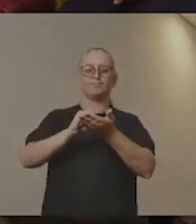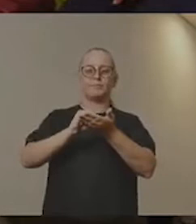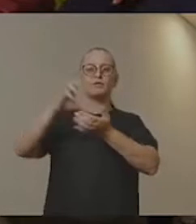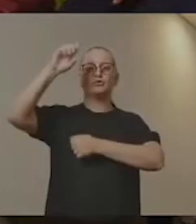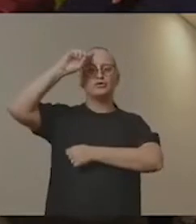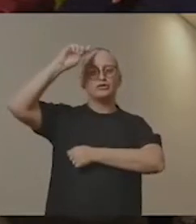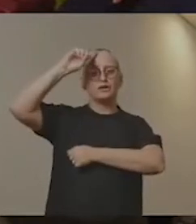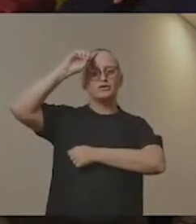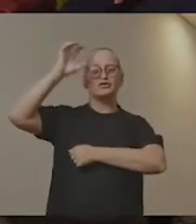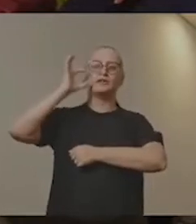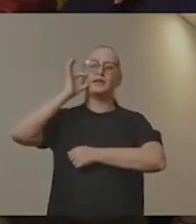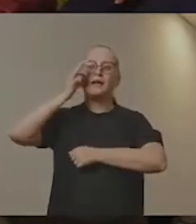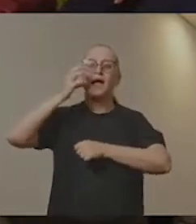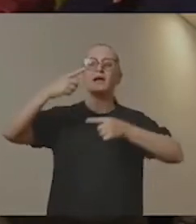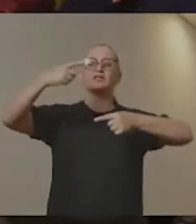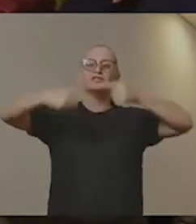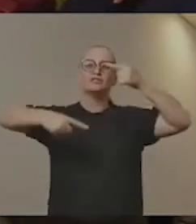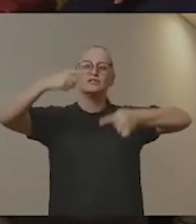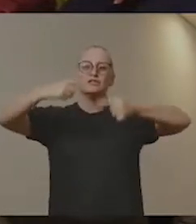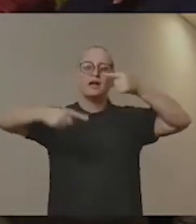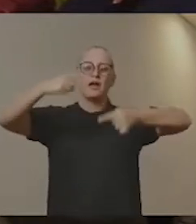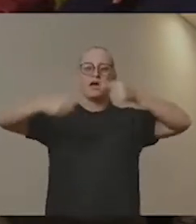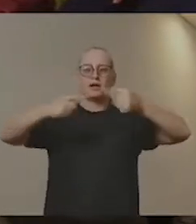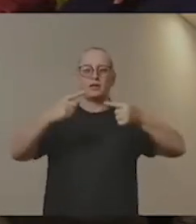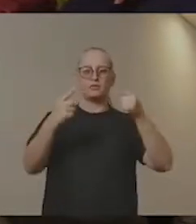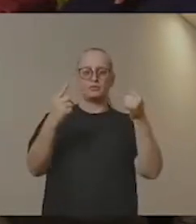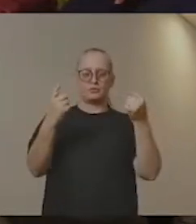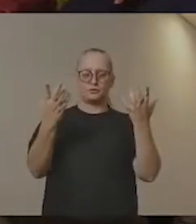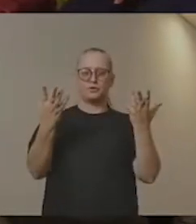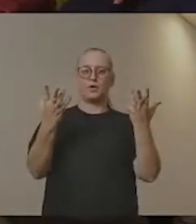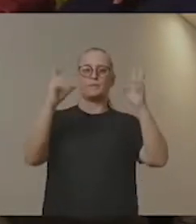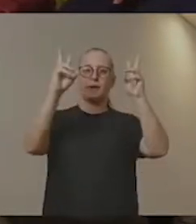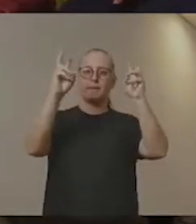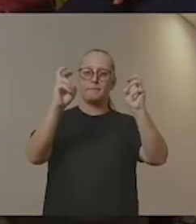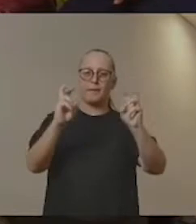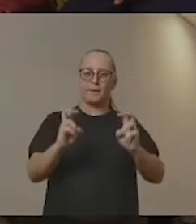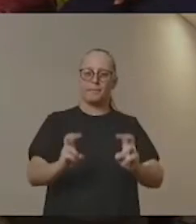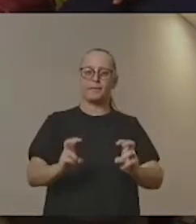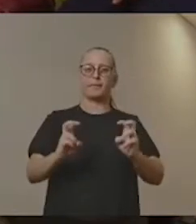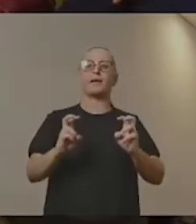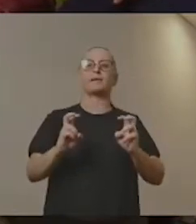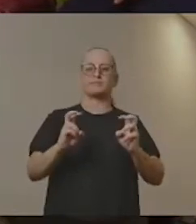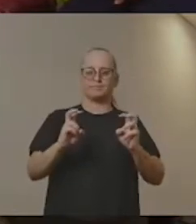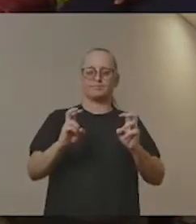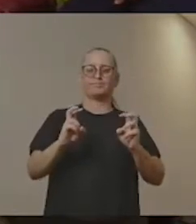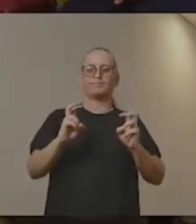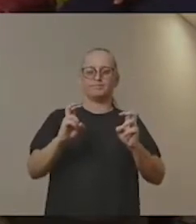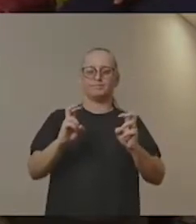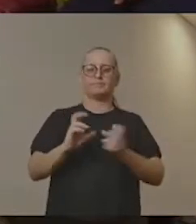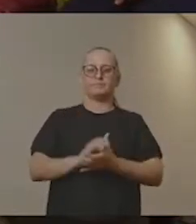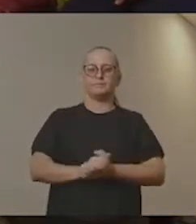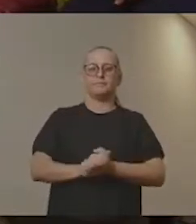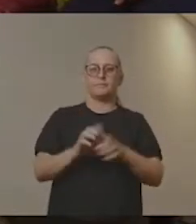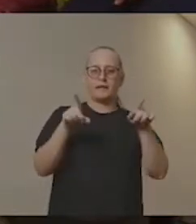questões fora do conteúdo a ser trabalhado, também esteve presente. Queria ouvir você, Áurea, sobre